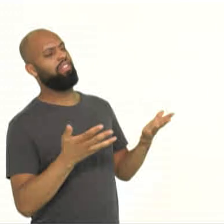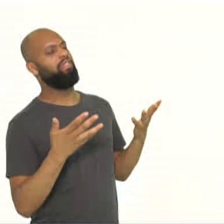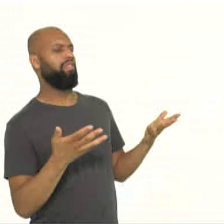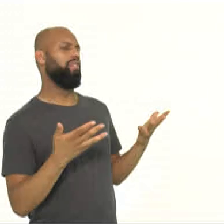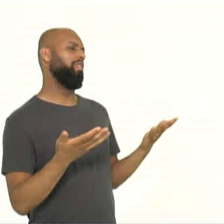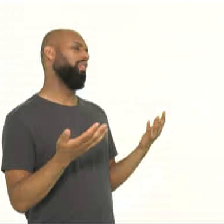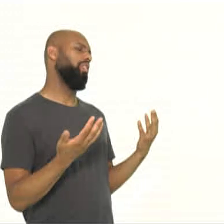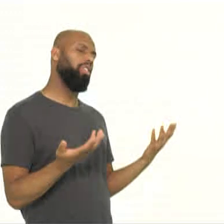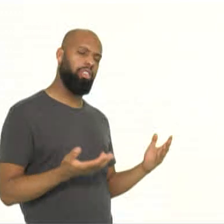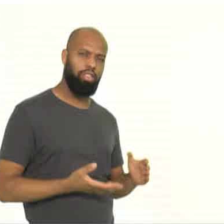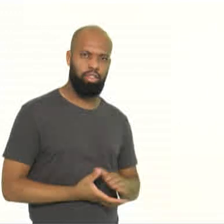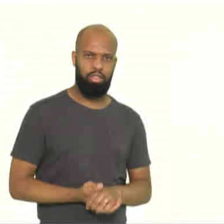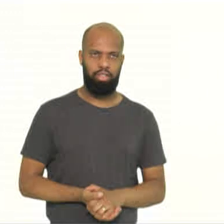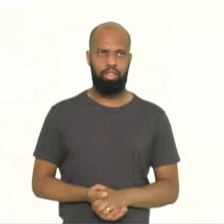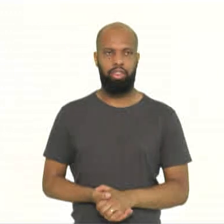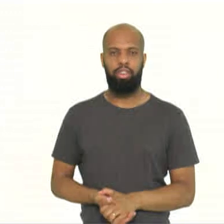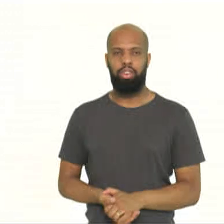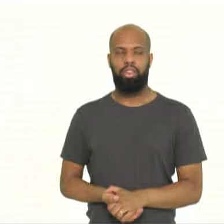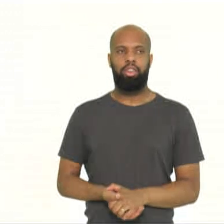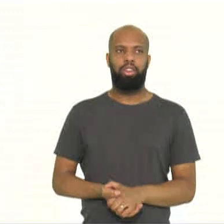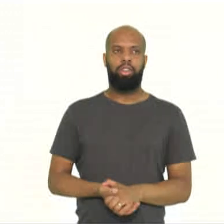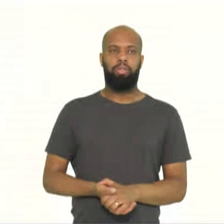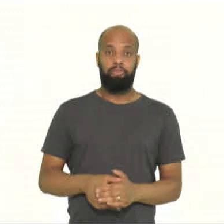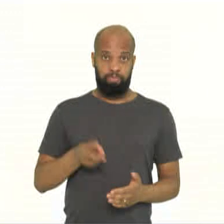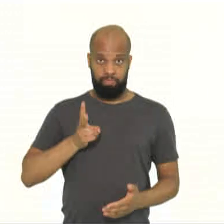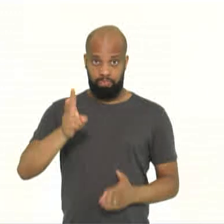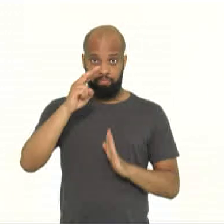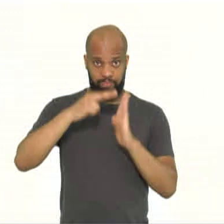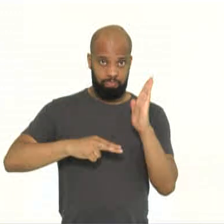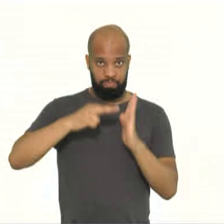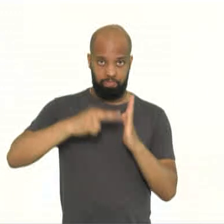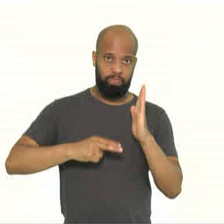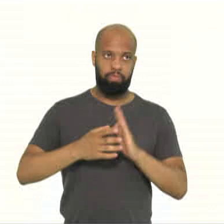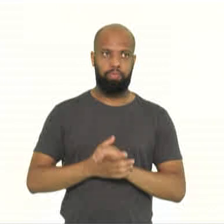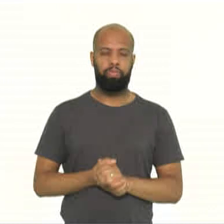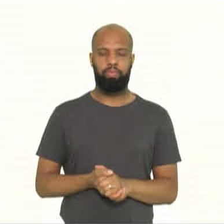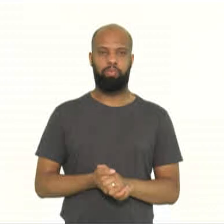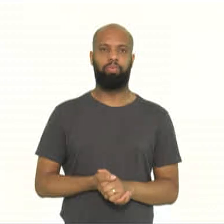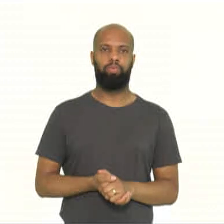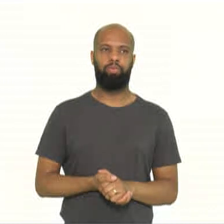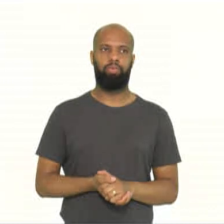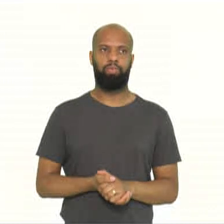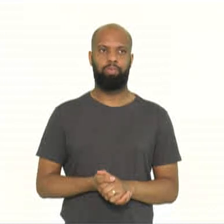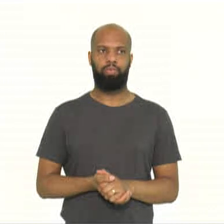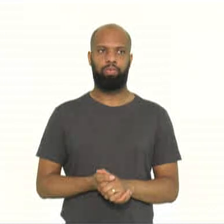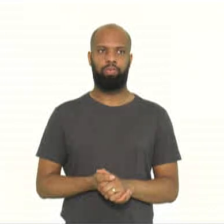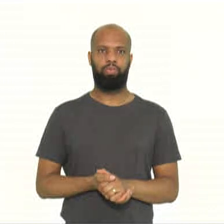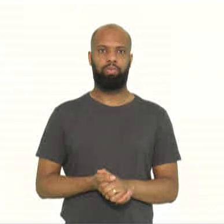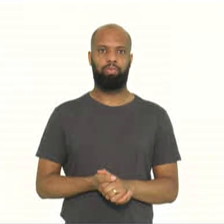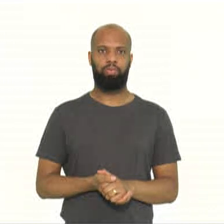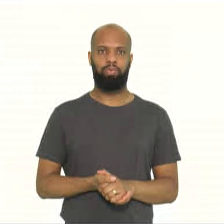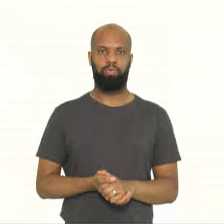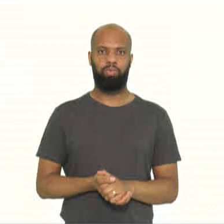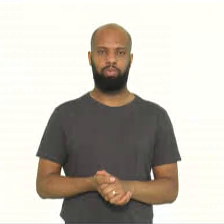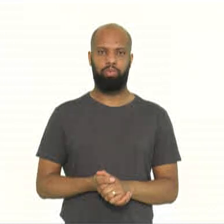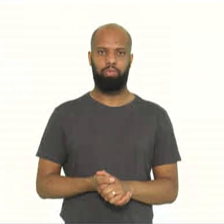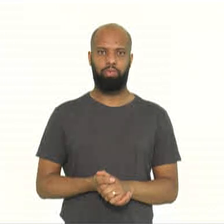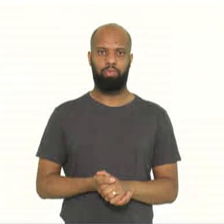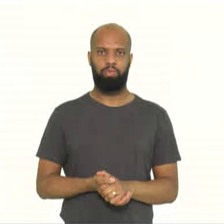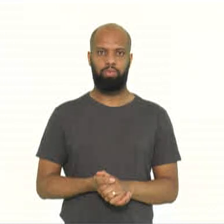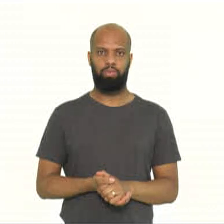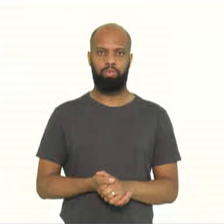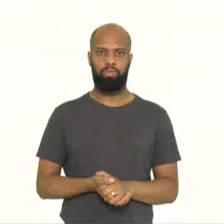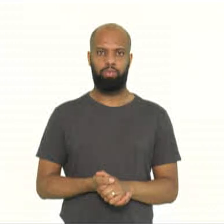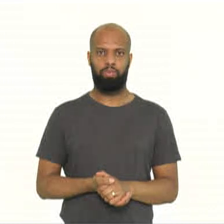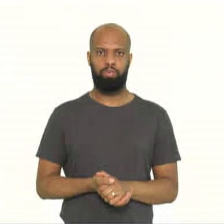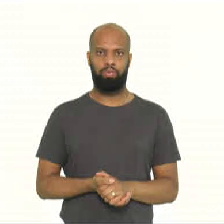desdém. Continuando, mira, todos os dias le mando uma carta de amor e ela me la devuelve